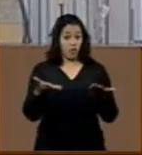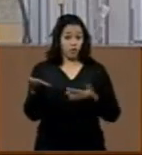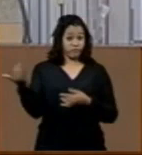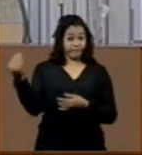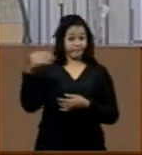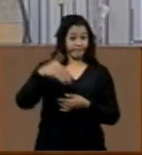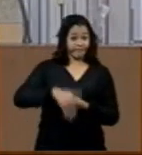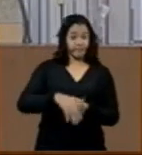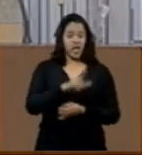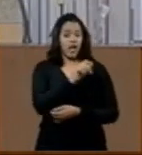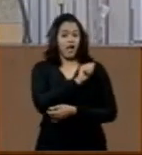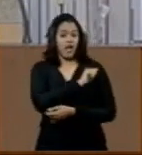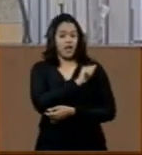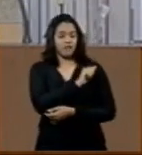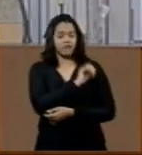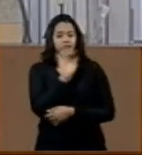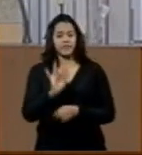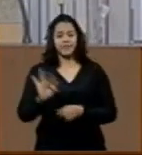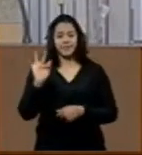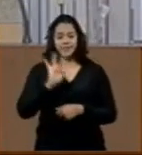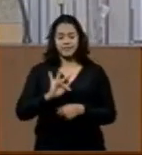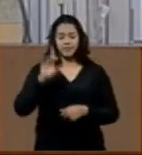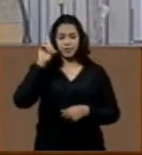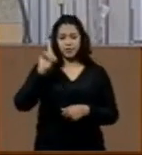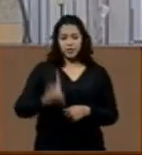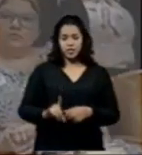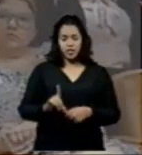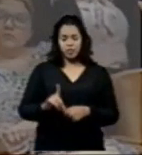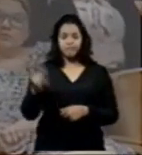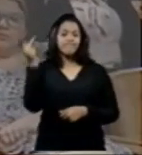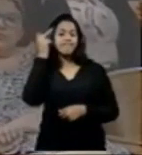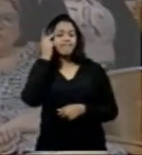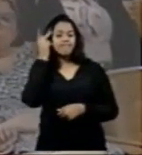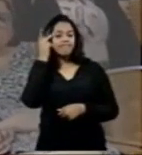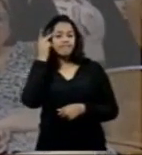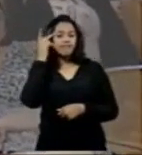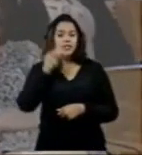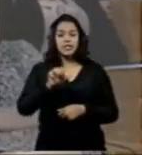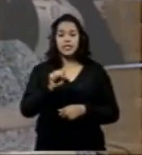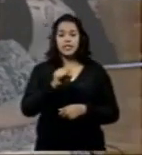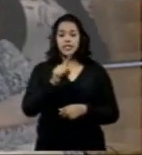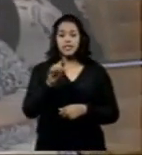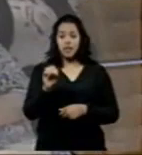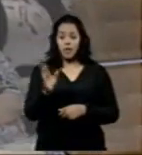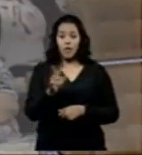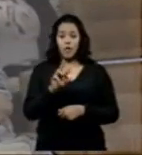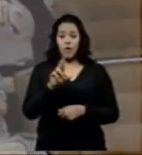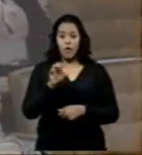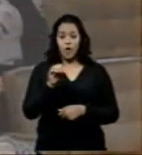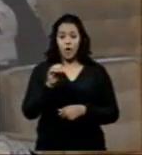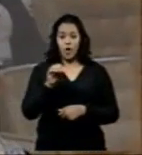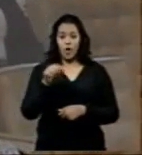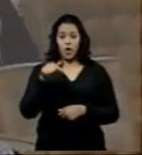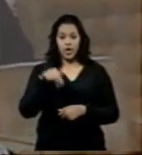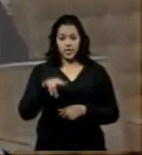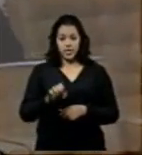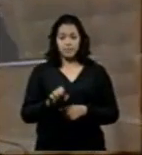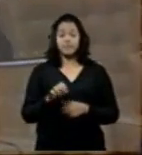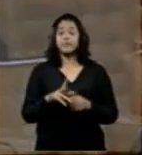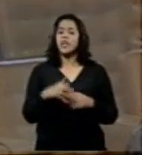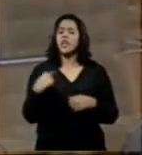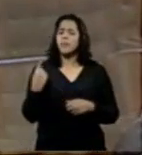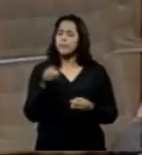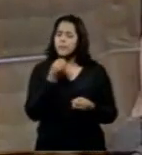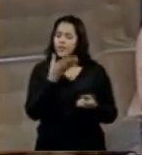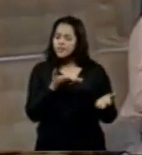plenário alunos da Faculdade de Direito São Roque, em São Paulo. Sejam todos muito bem-vindos, nós nos sentimos muito honrados com